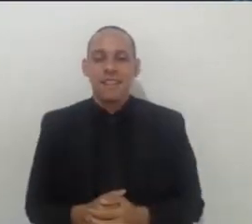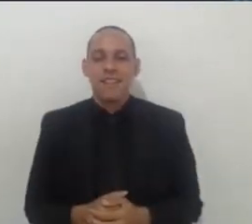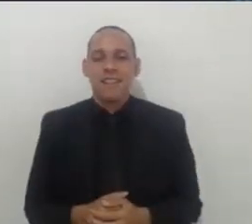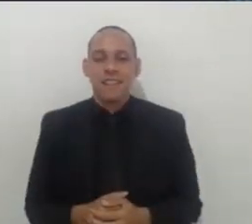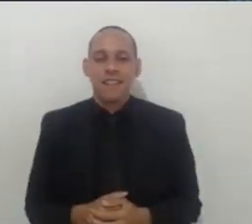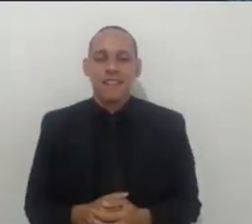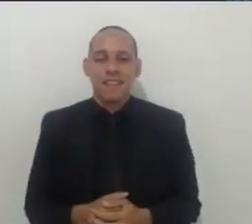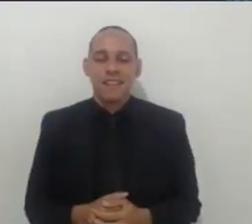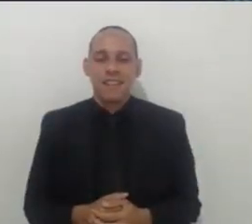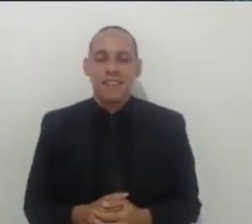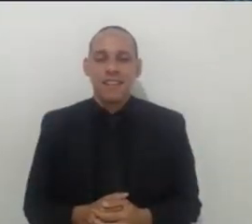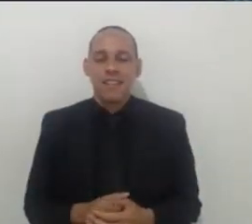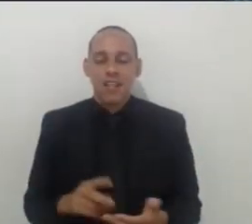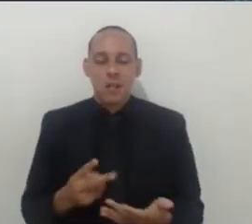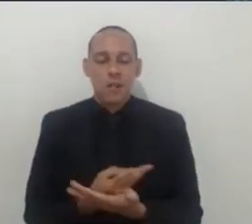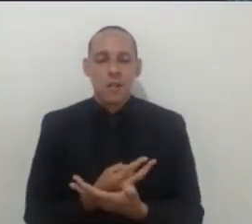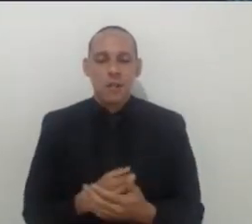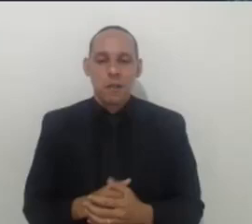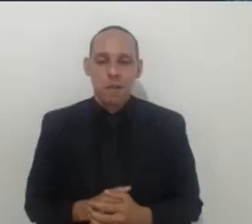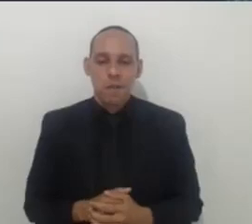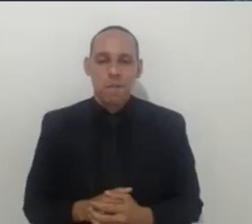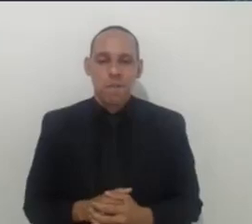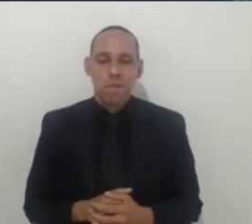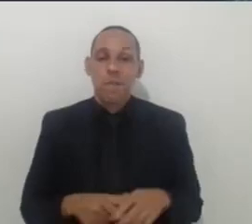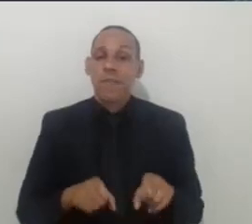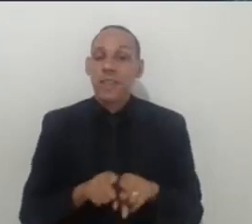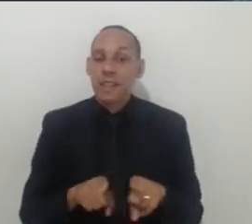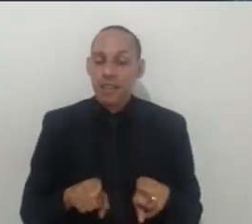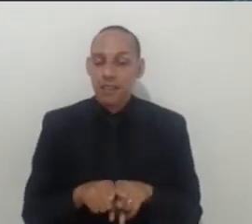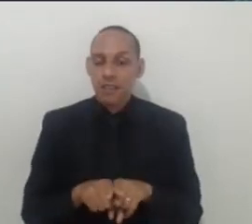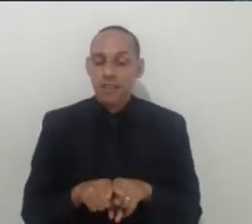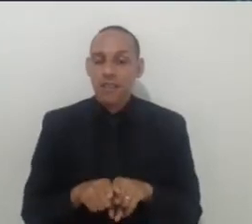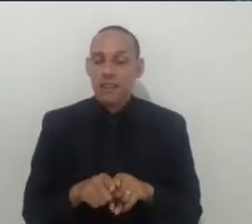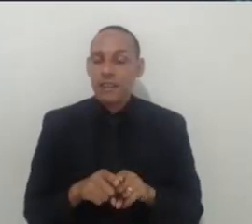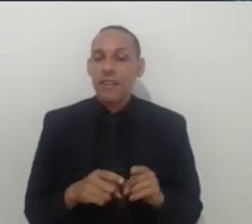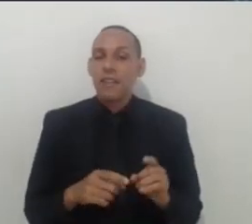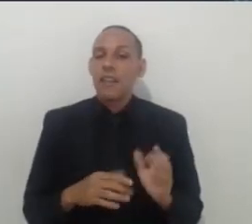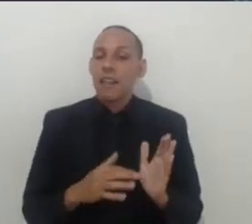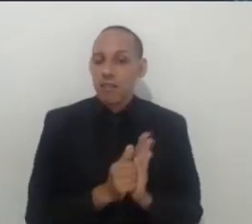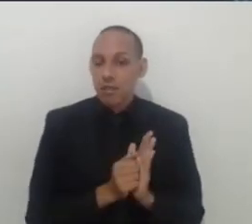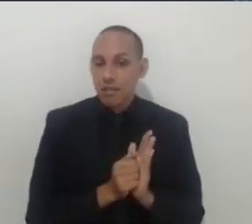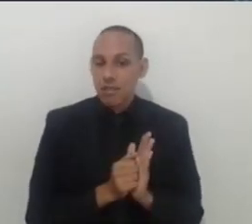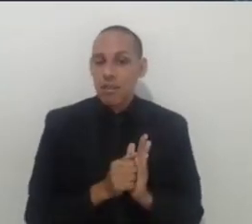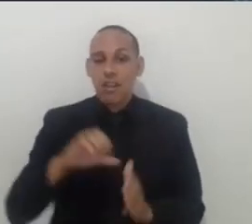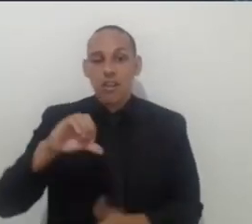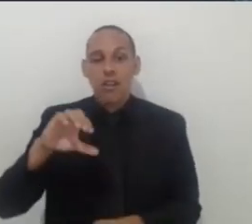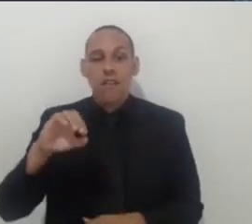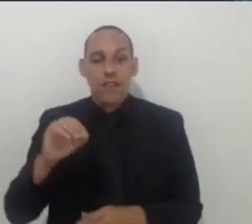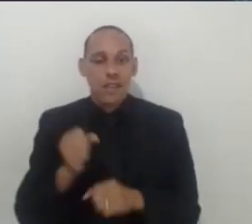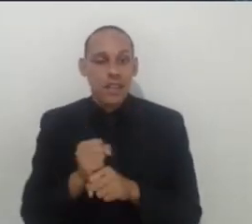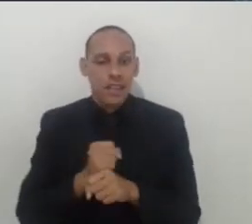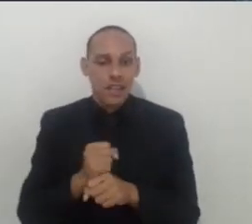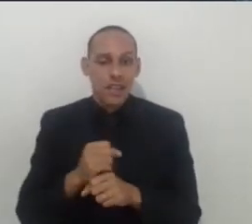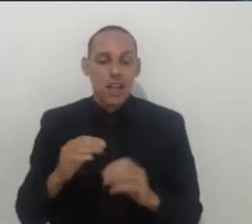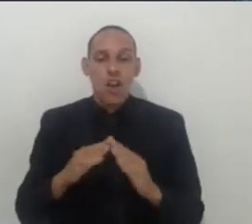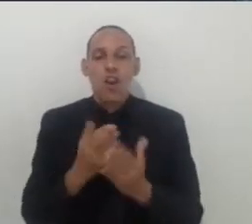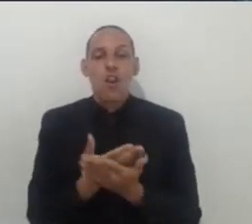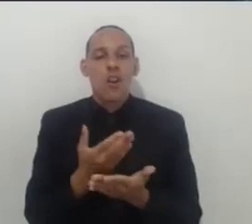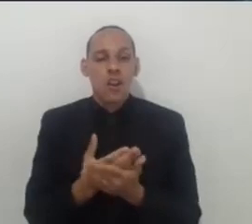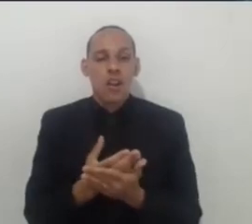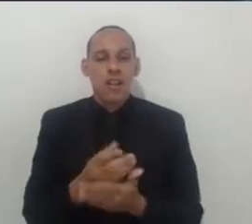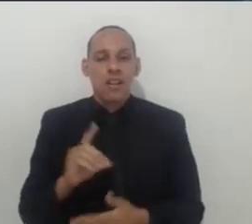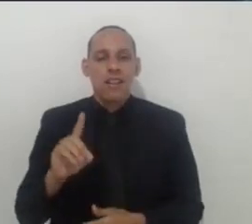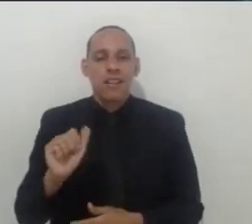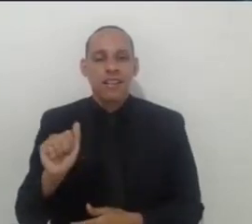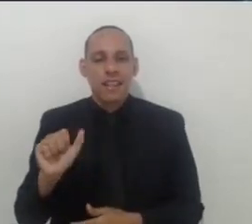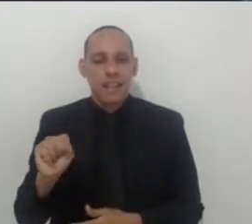sendo realizadas. Também deixar consignados os 90 anos do Colégio das Neves, da